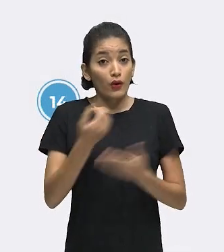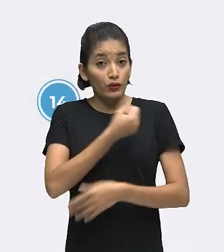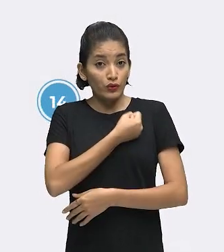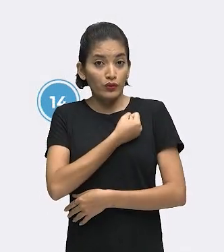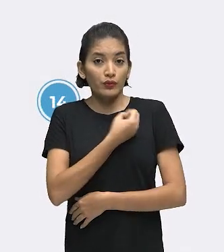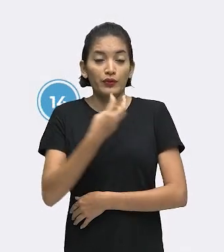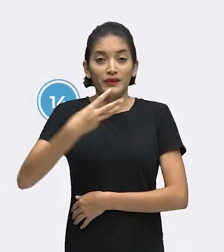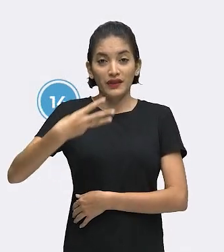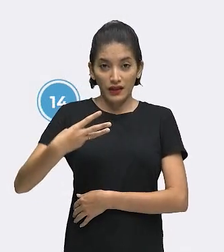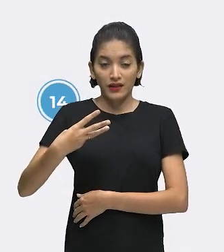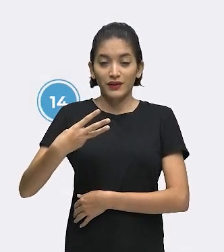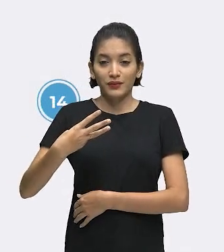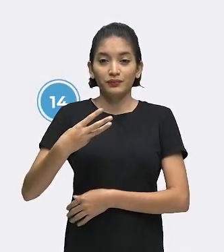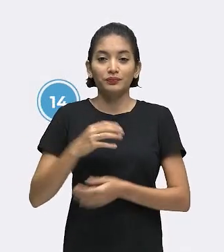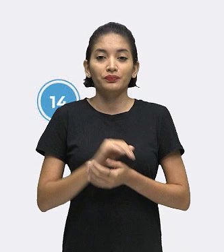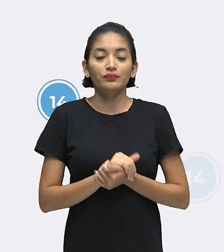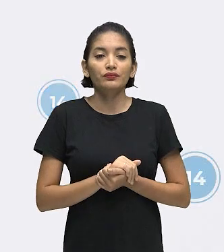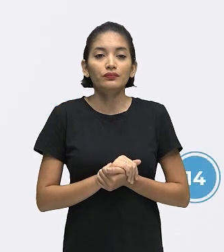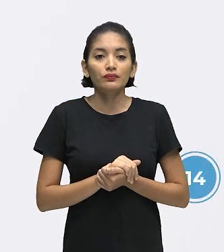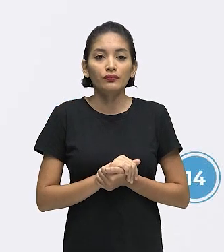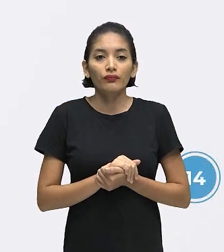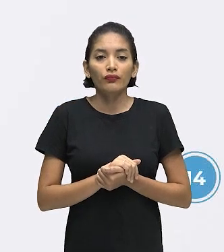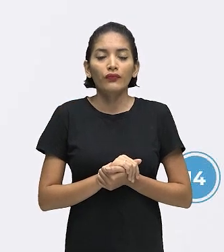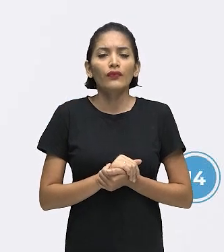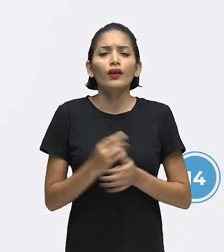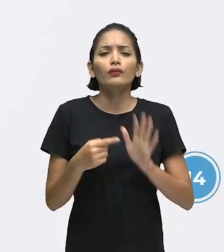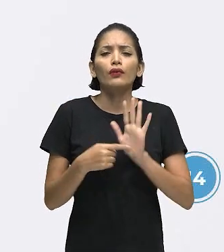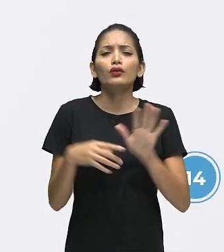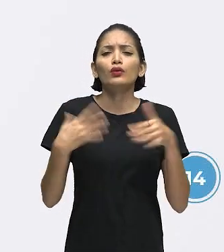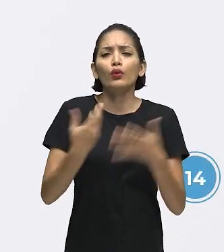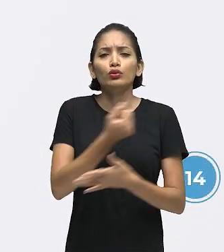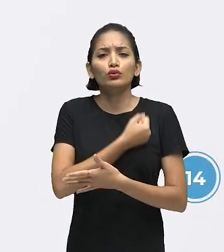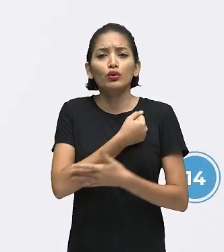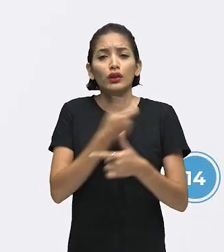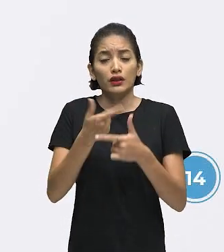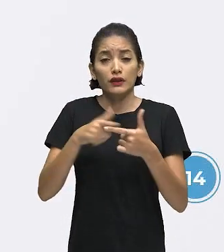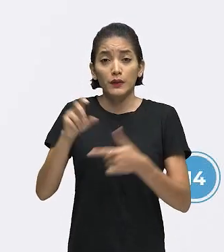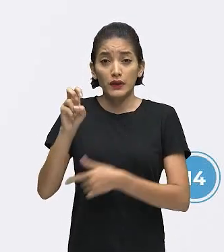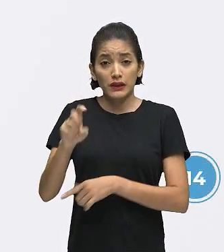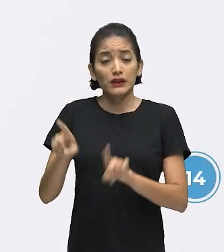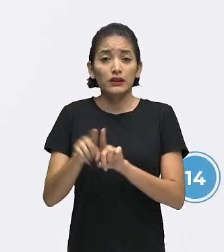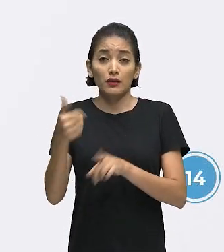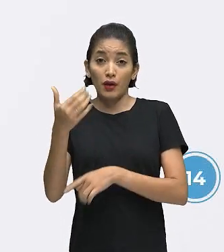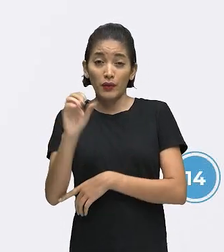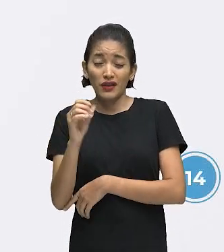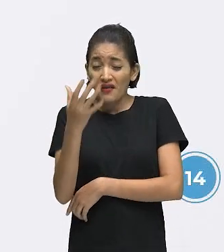3. Identifique os números que são divisíveis por 5 e por 10. Esse é mais